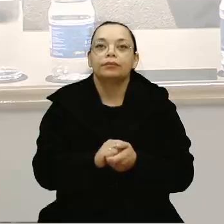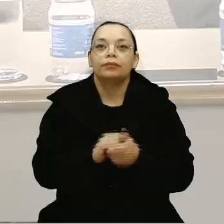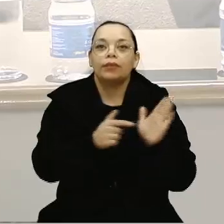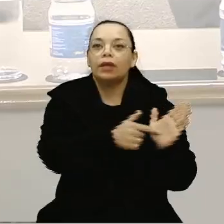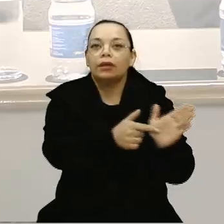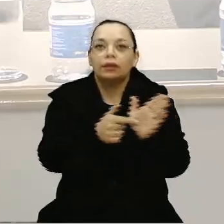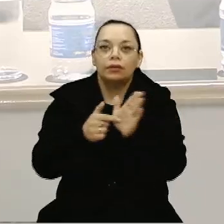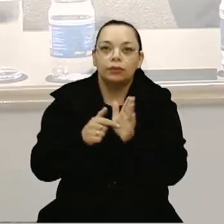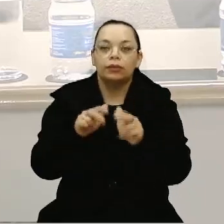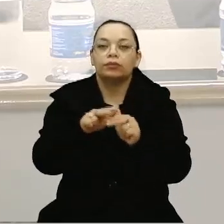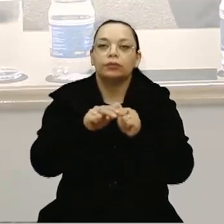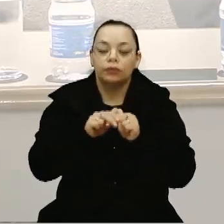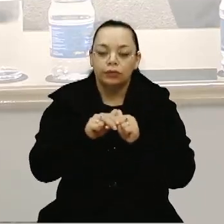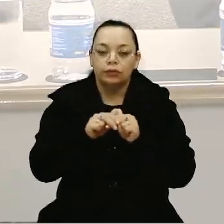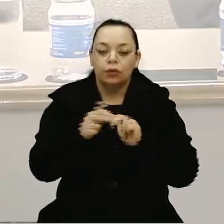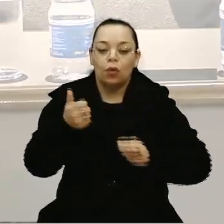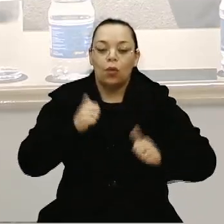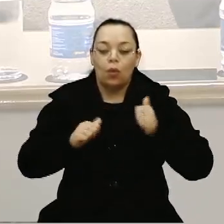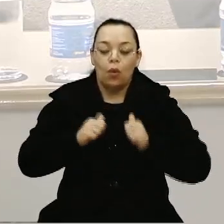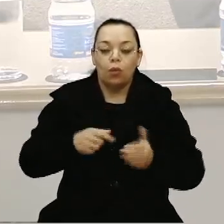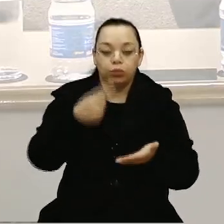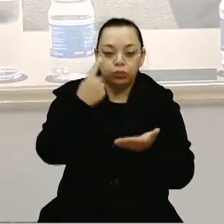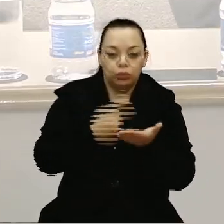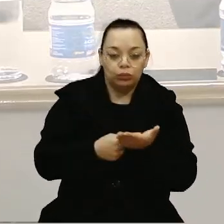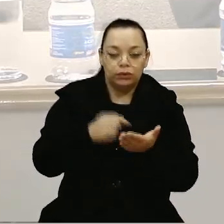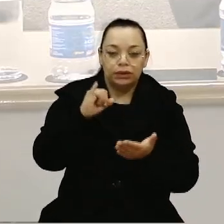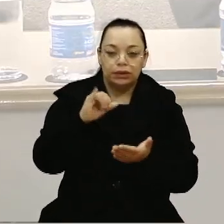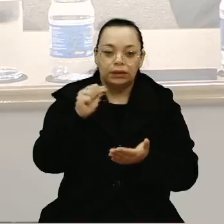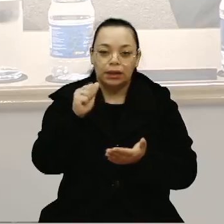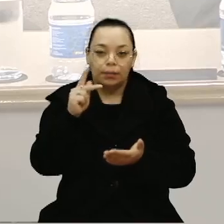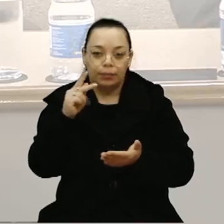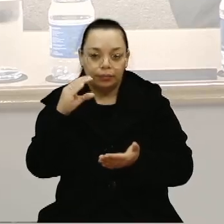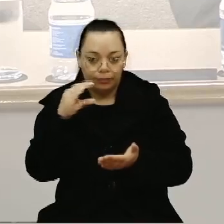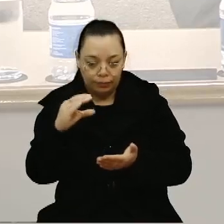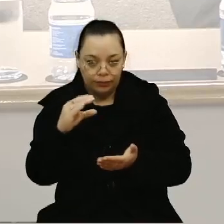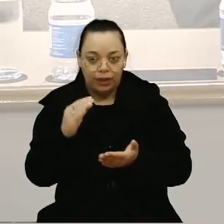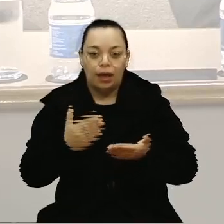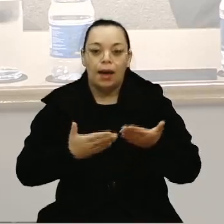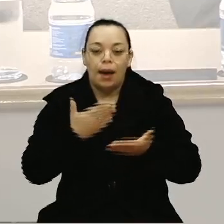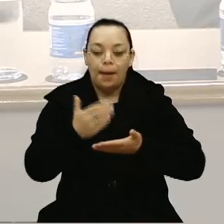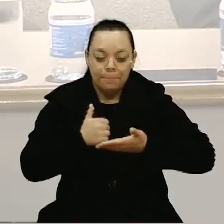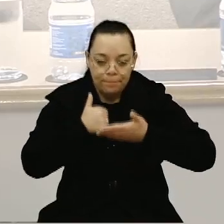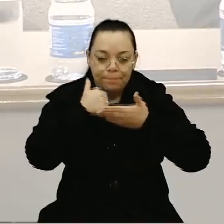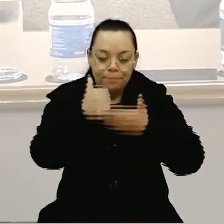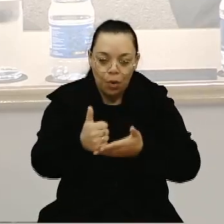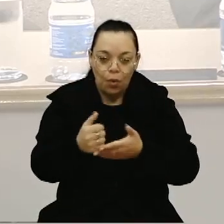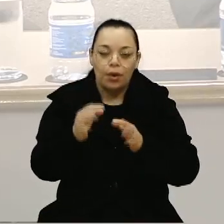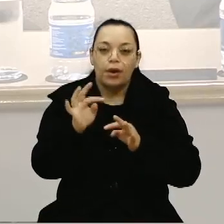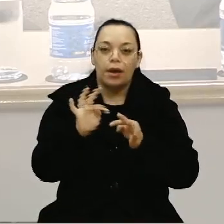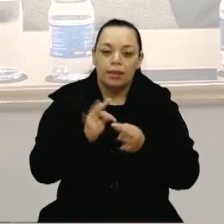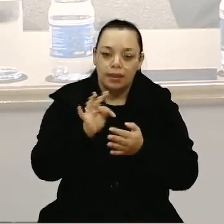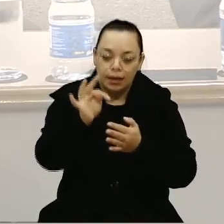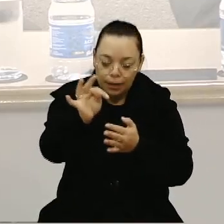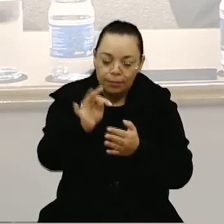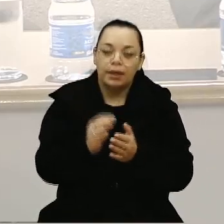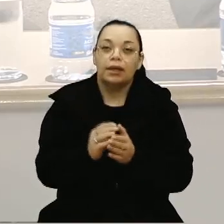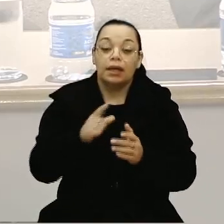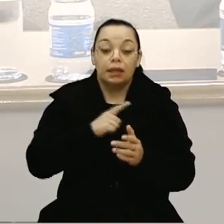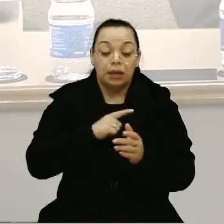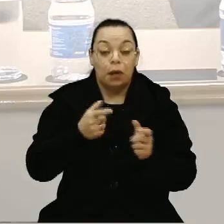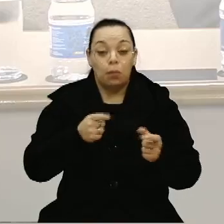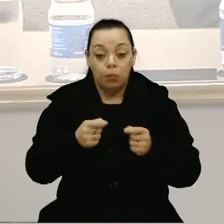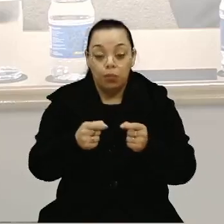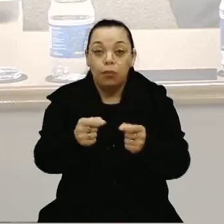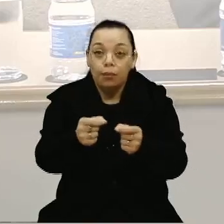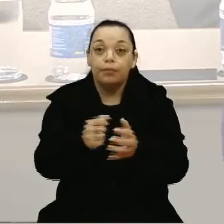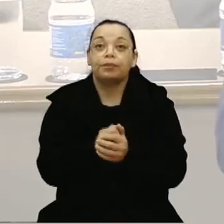de motivos, o autor afirma que o IAPC oferece apoio social e terapêutico às pessoas acometidas de câncer